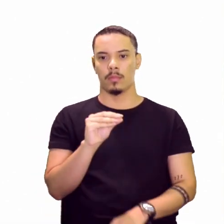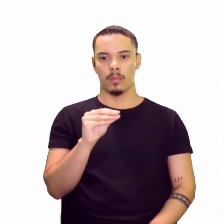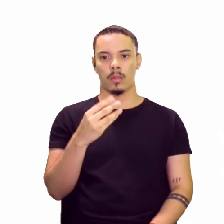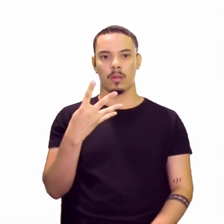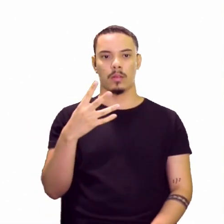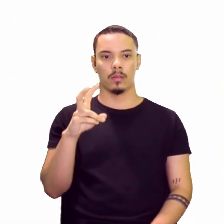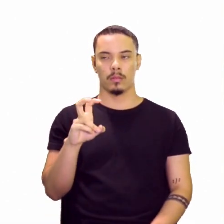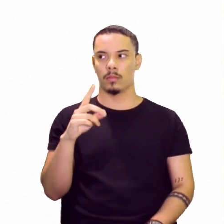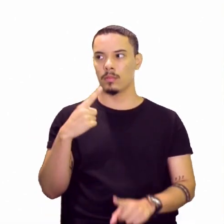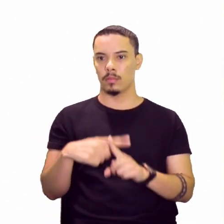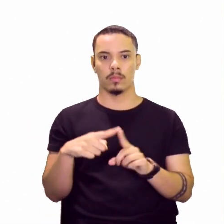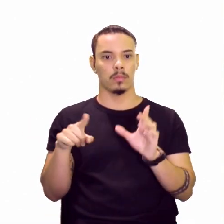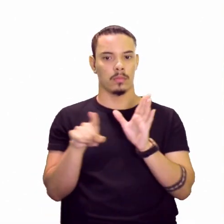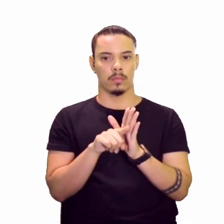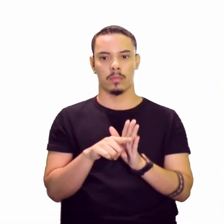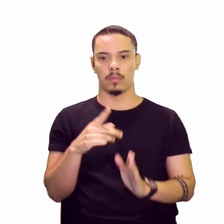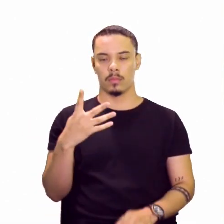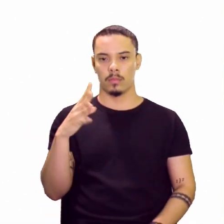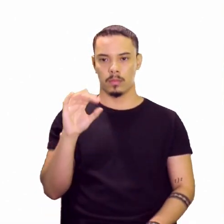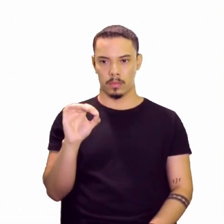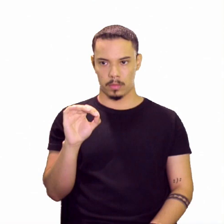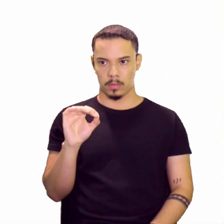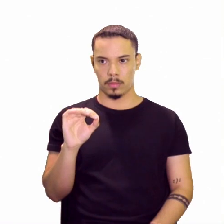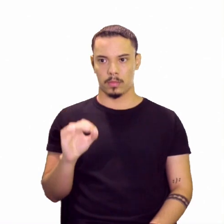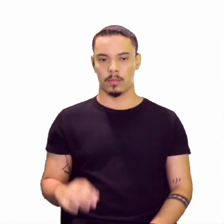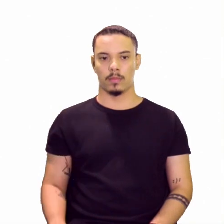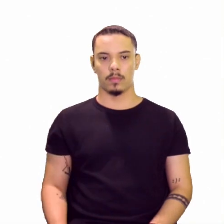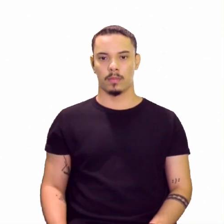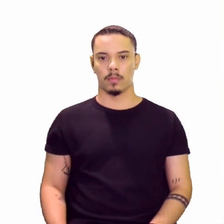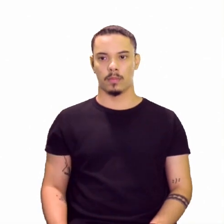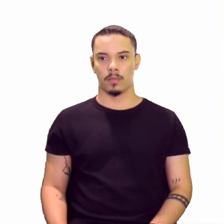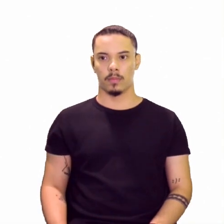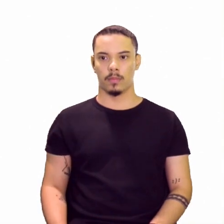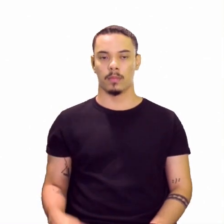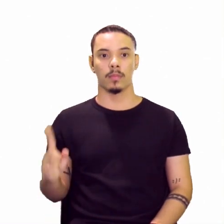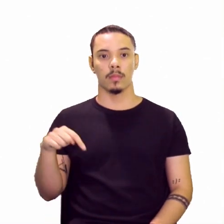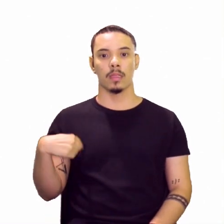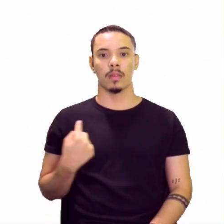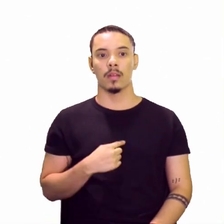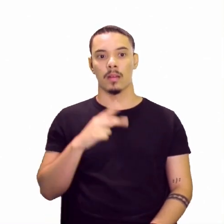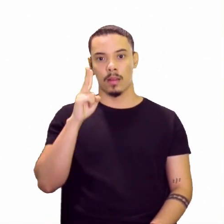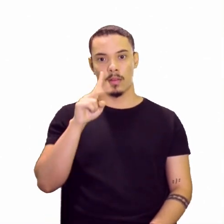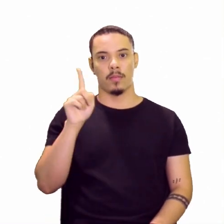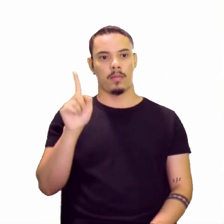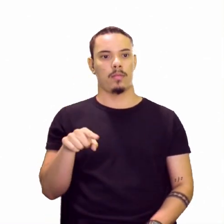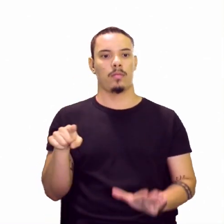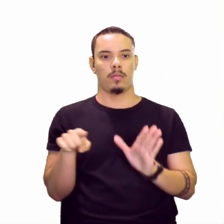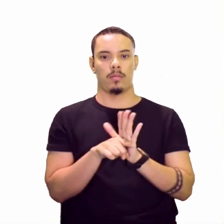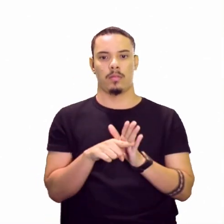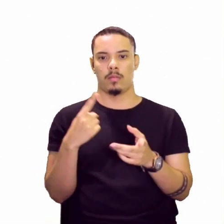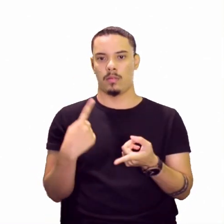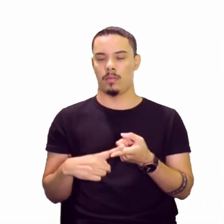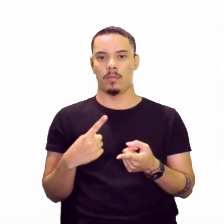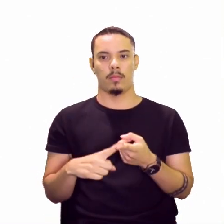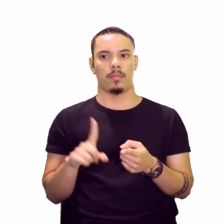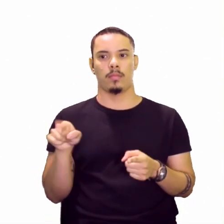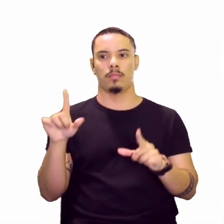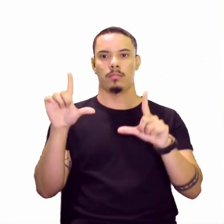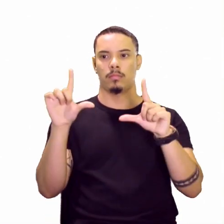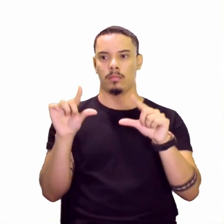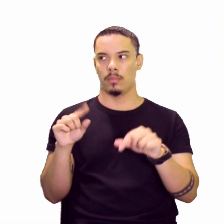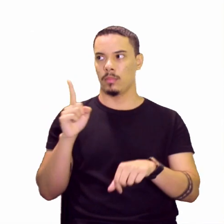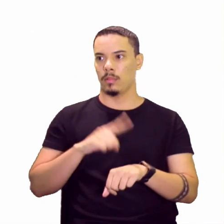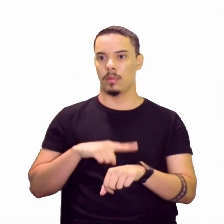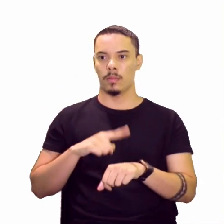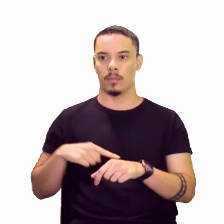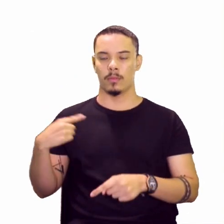positivo que é negativo, menos 40, né? Exato. A gente vê que a aceleração vai ser negativa porque a velocidade está diminuindo com o passar do